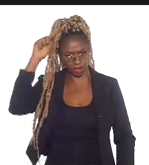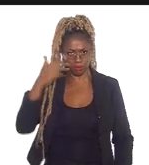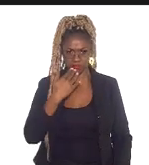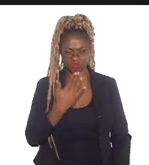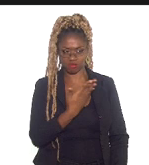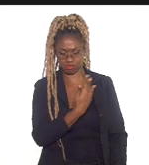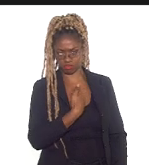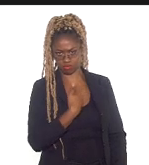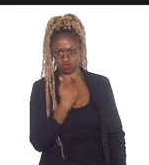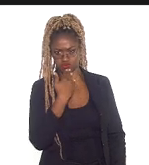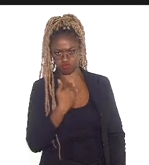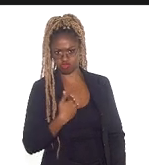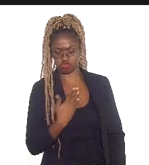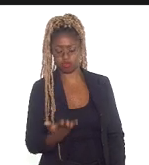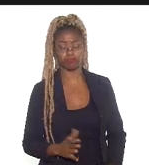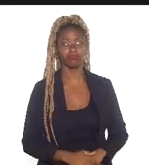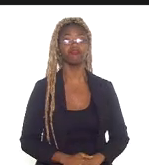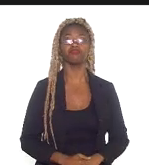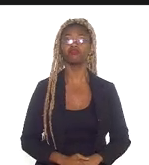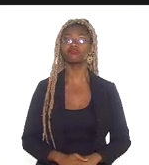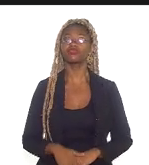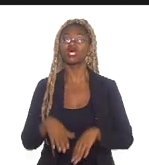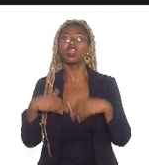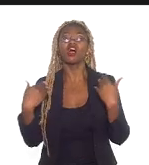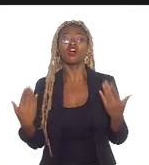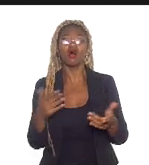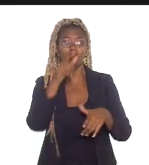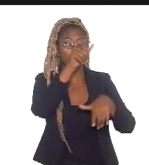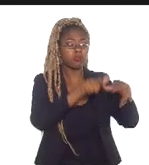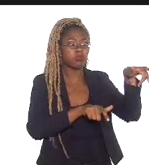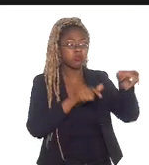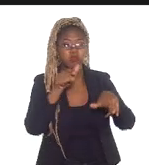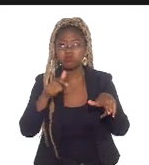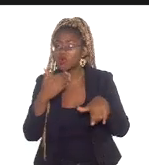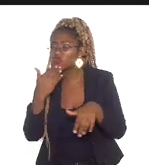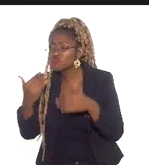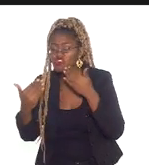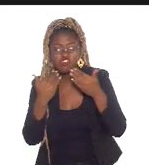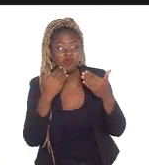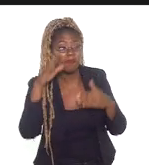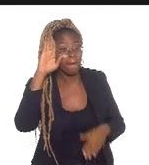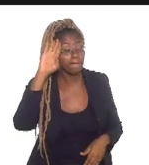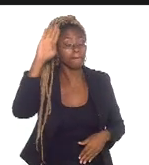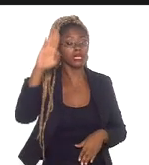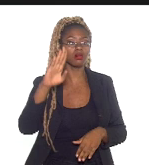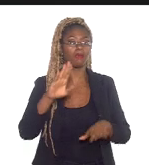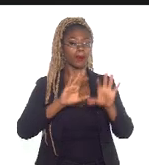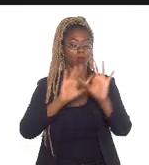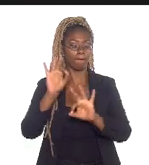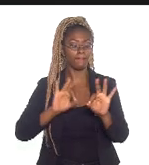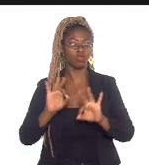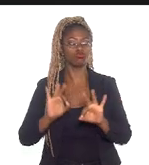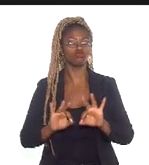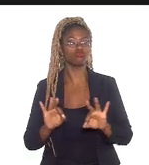quais os perfis, né, principais de projetos que estão sendo, nesse momento,